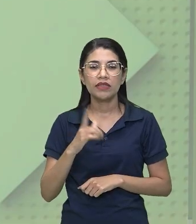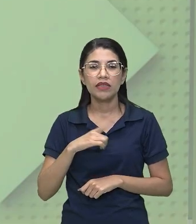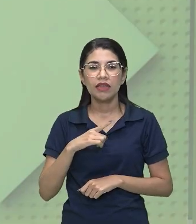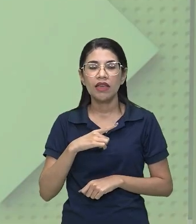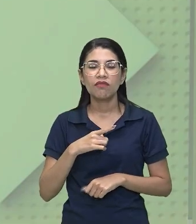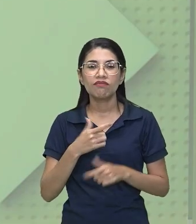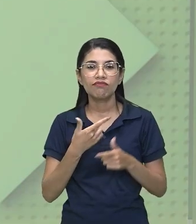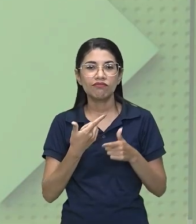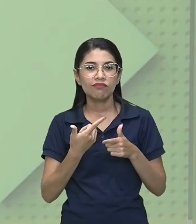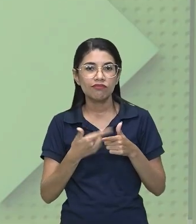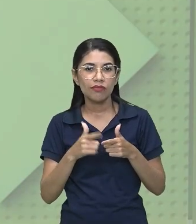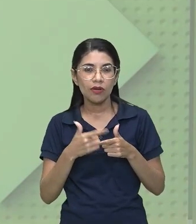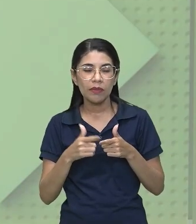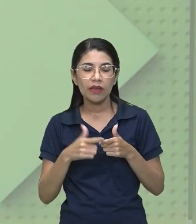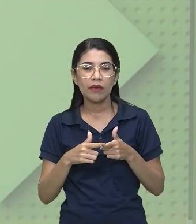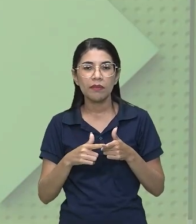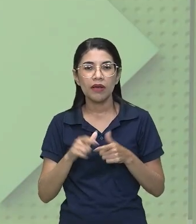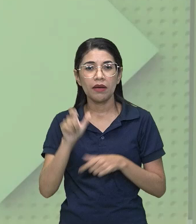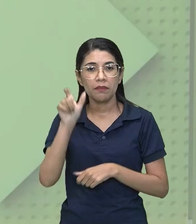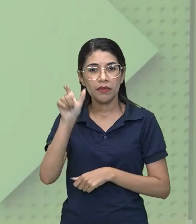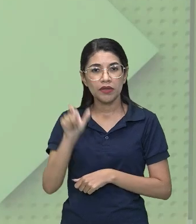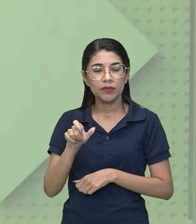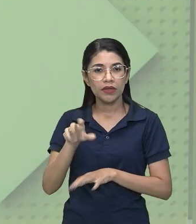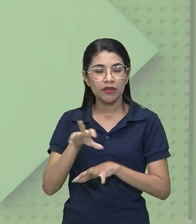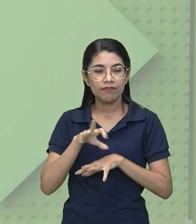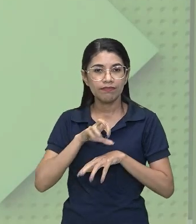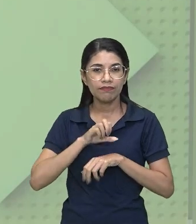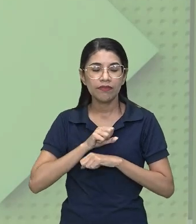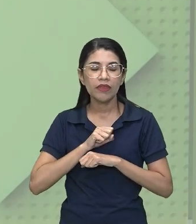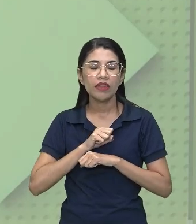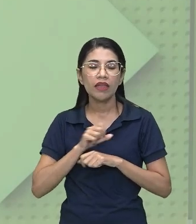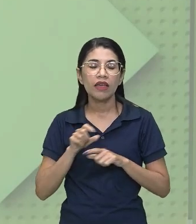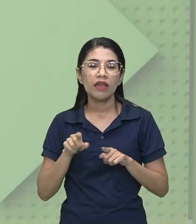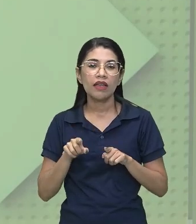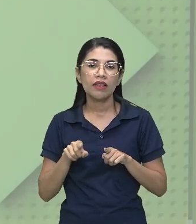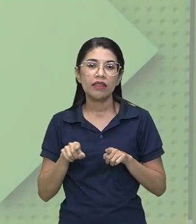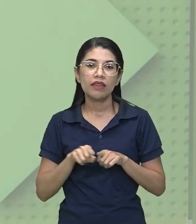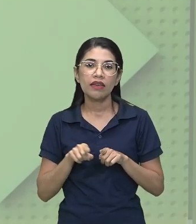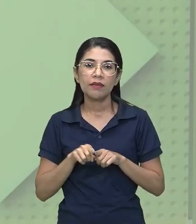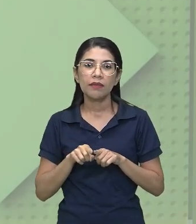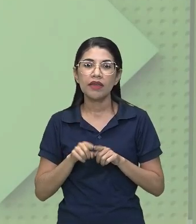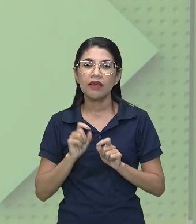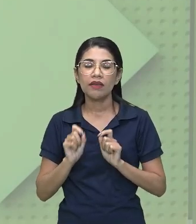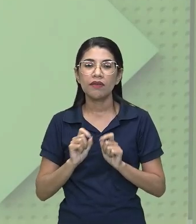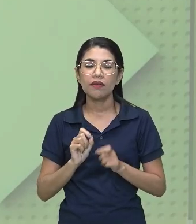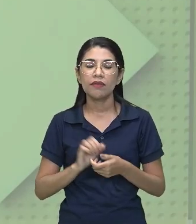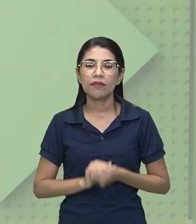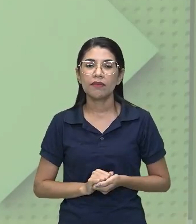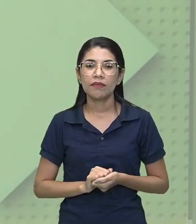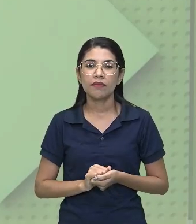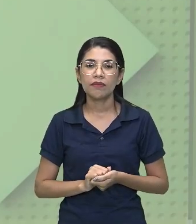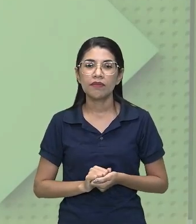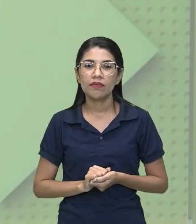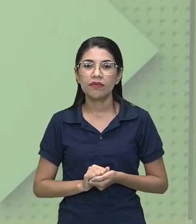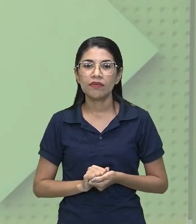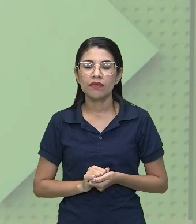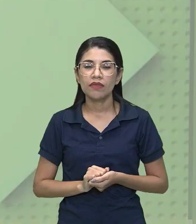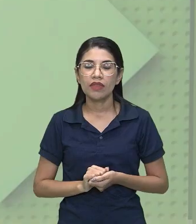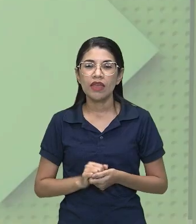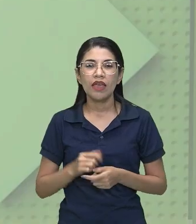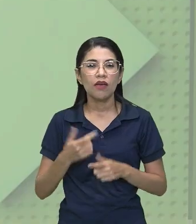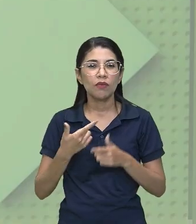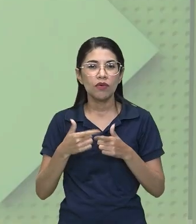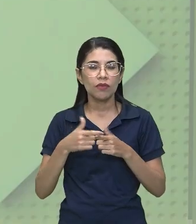que causa para a pessoa que está com a doença, é uma doença que a gente chama de cunho social. Por que